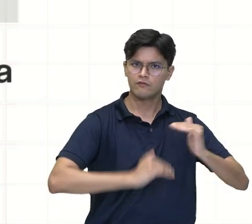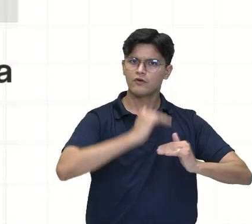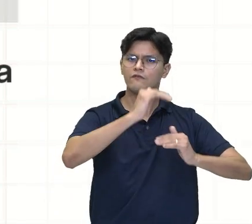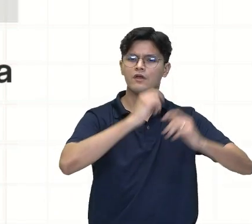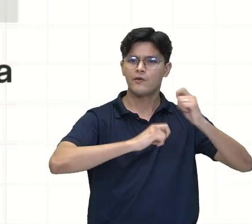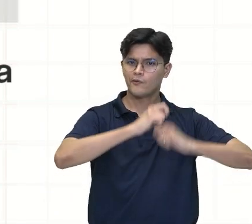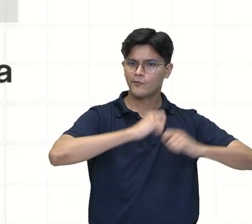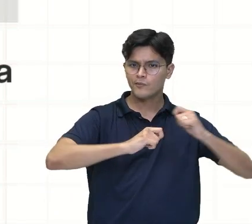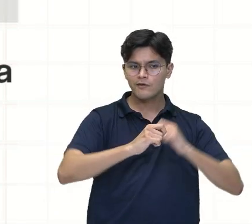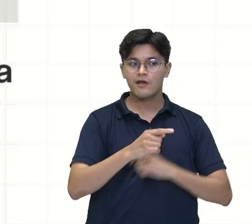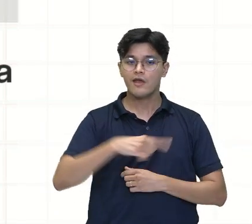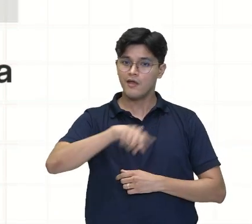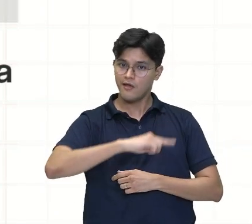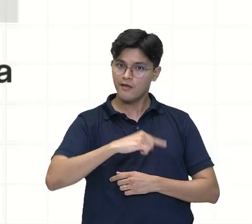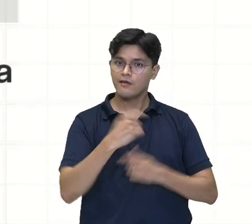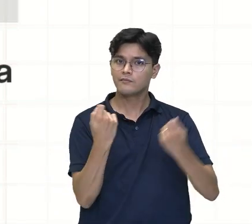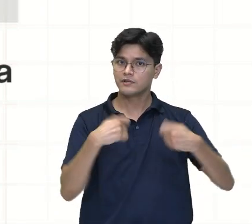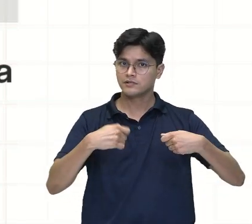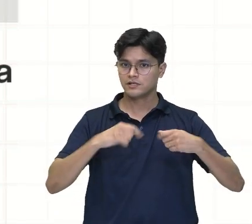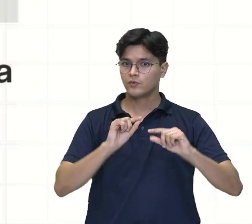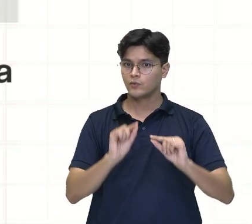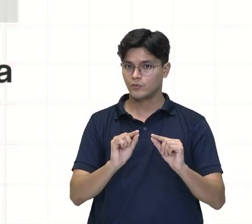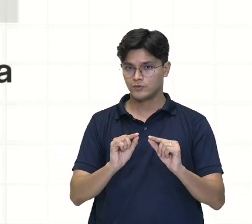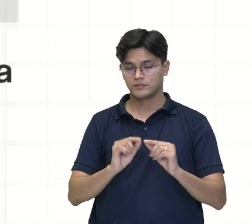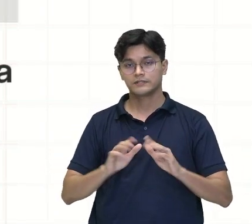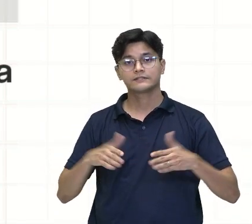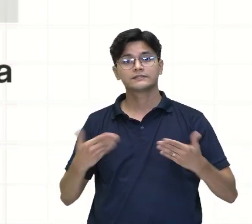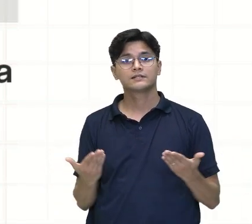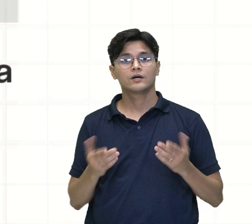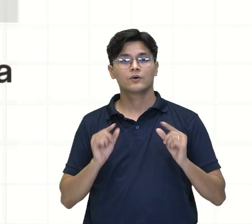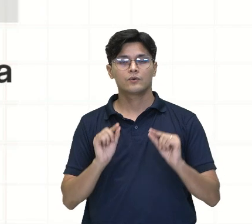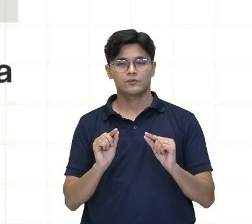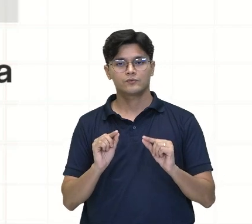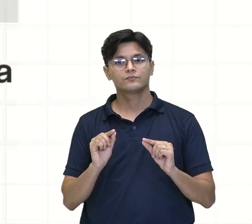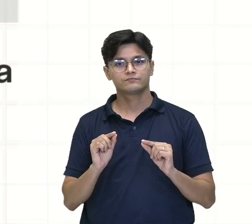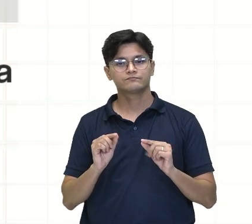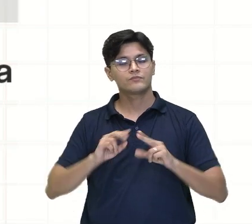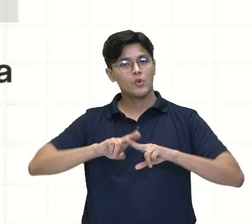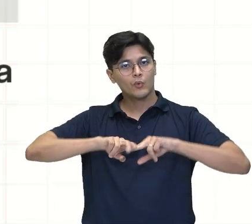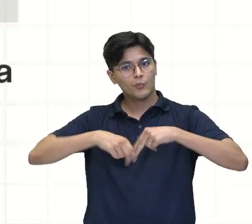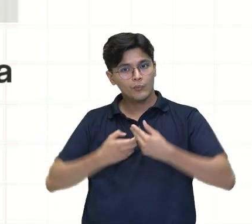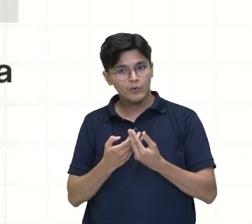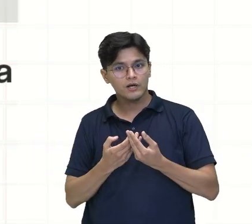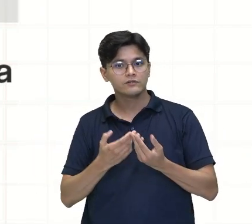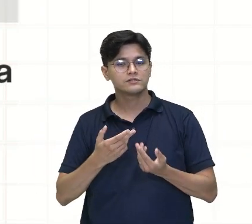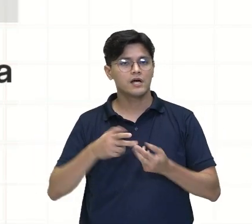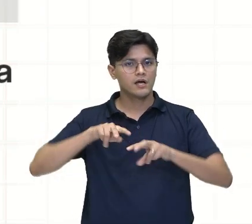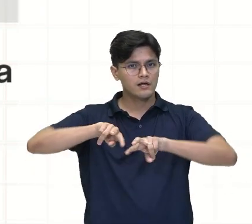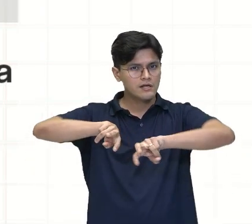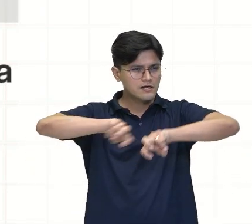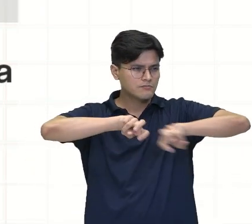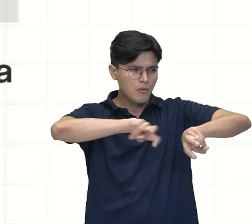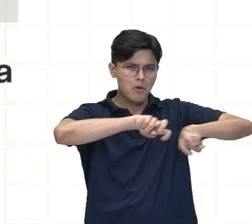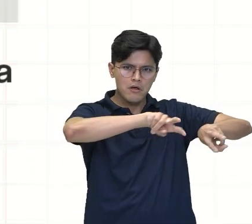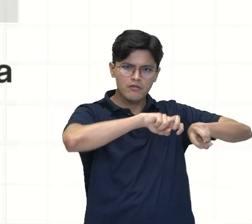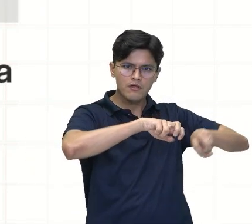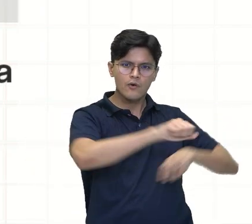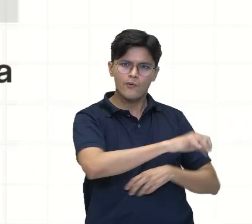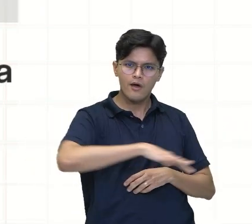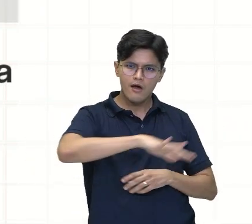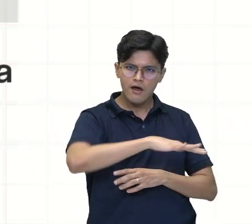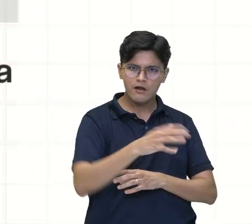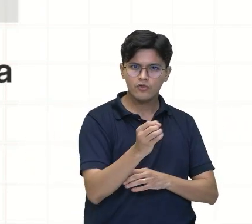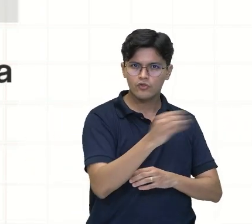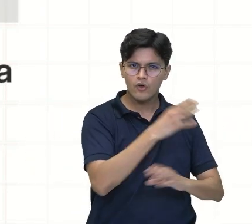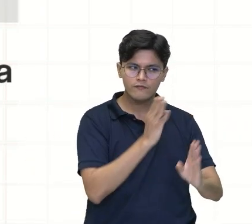europeus, né, de uma forma assim bem geral. Então foi graças à exploração dessas áreas que eles colonizaram que a Europa